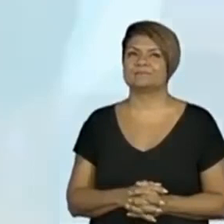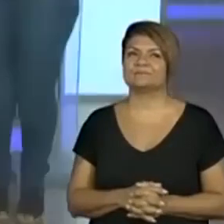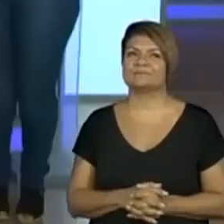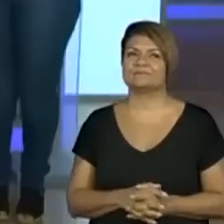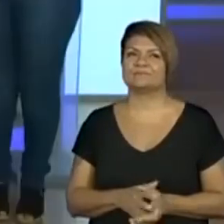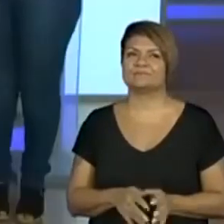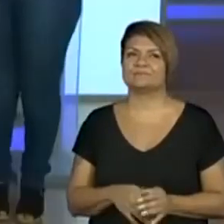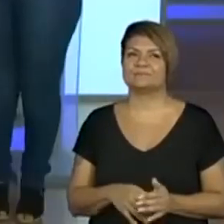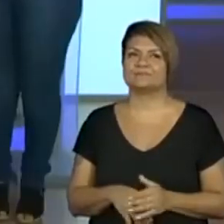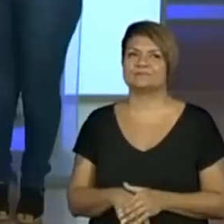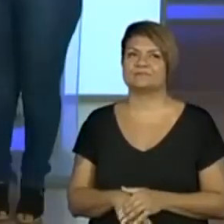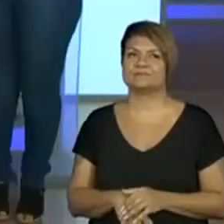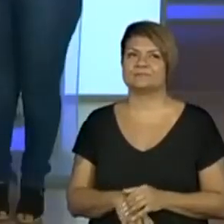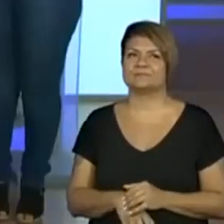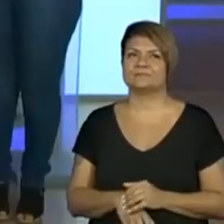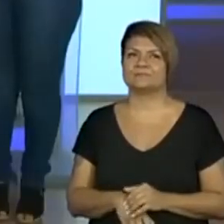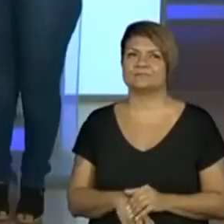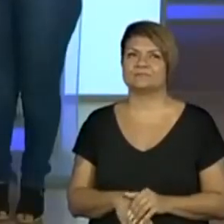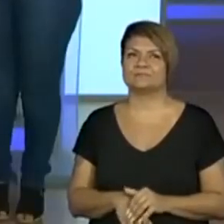lá